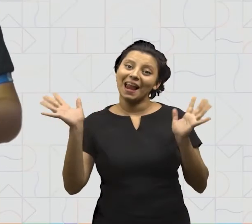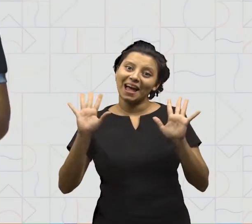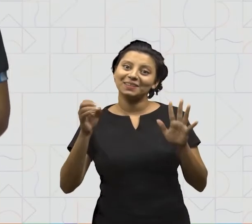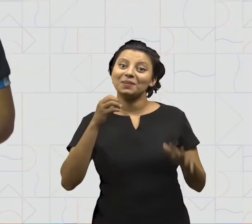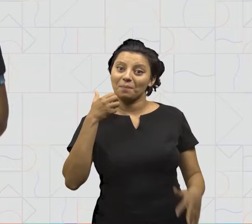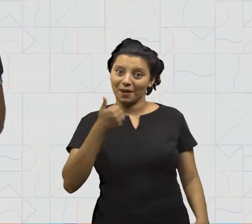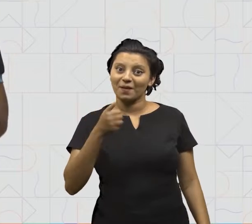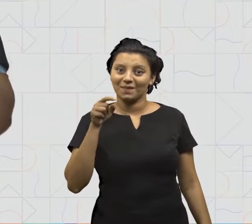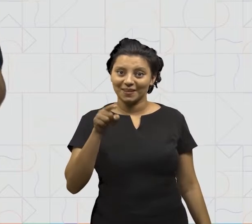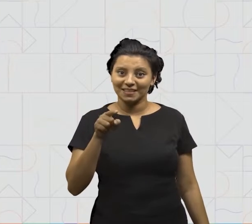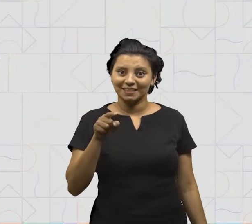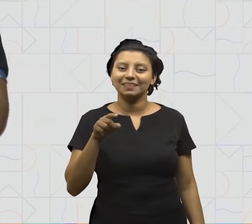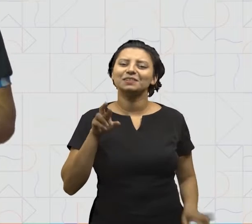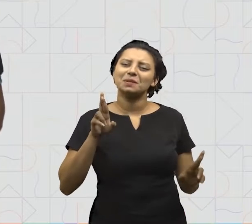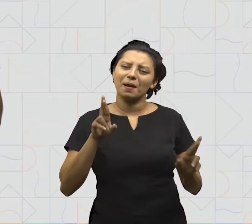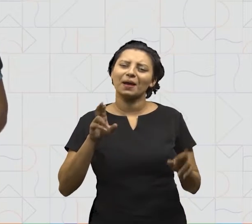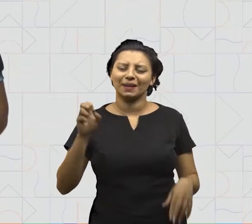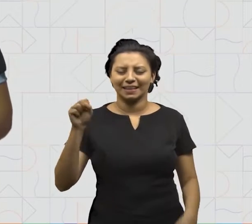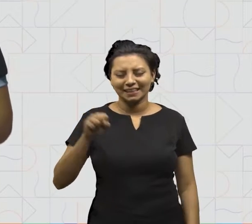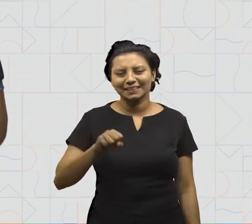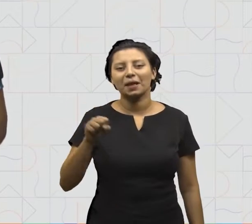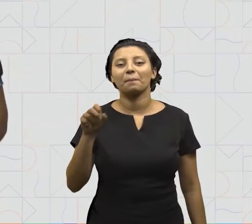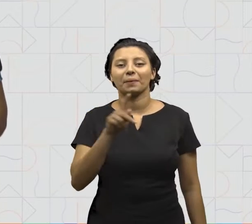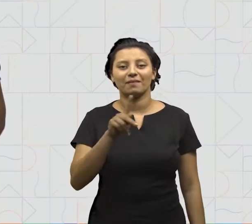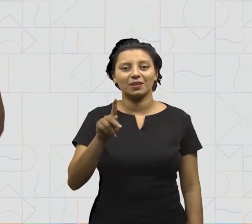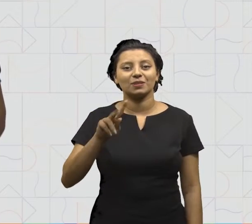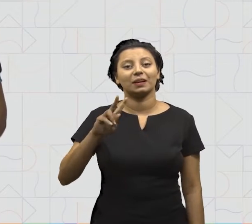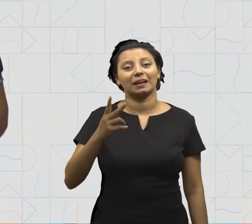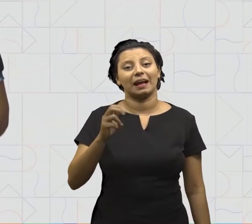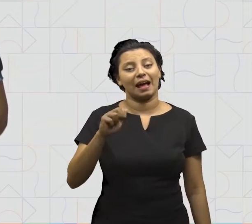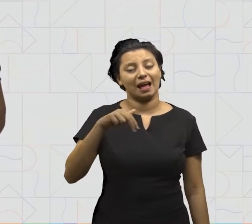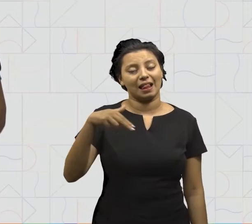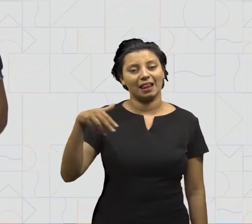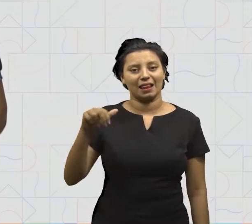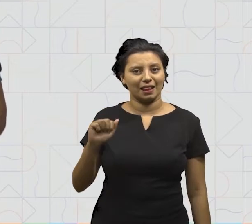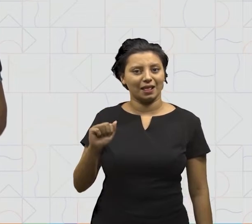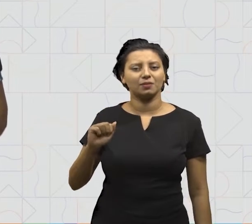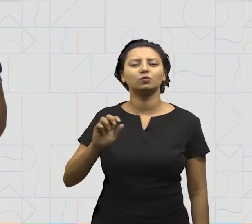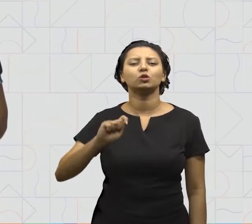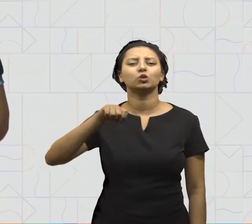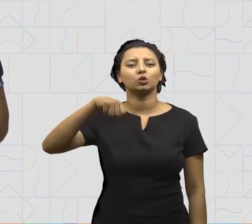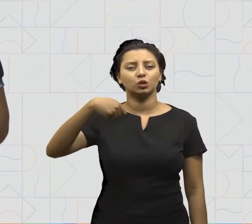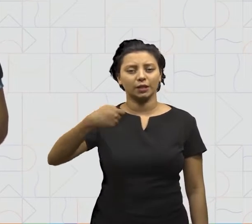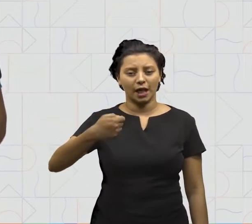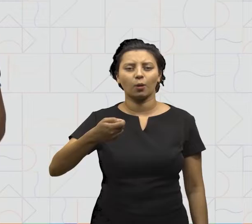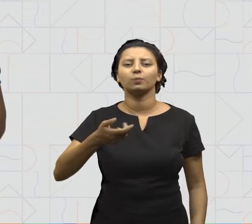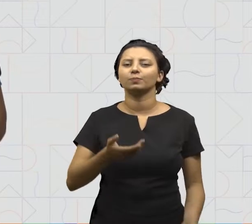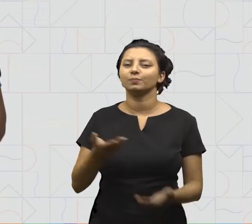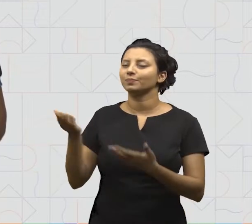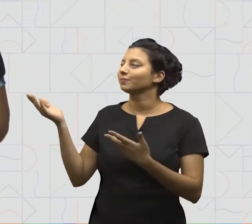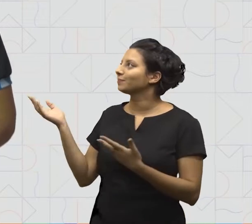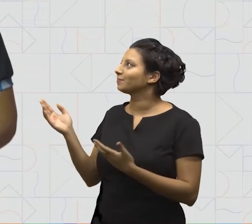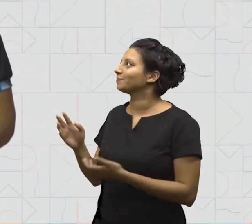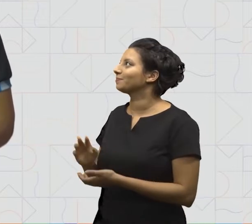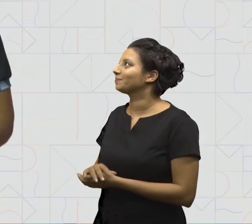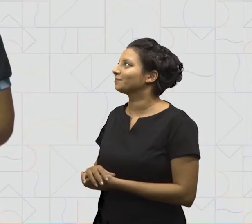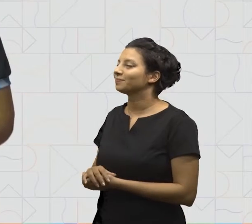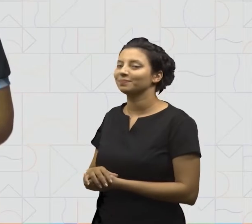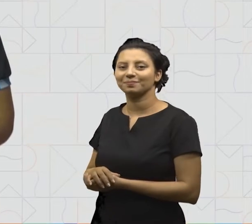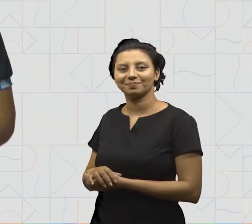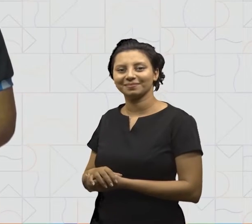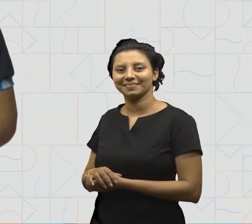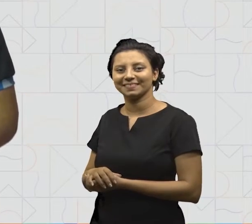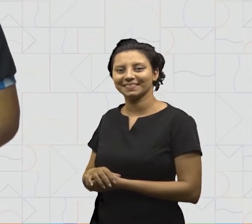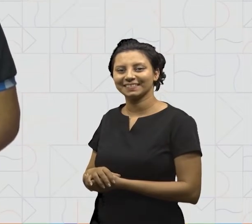Olá, tudo bem com você? Espero que sim! Sou a professora Hanna Benacomaia, meu sinal na comunidade surda é...